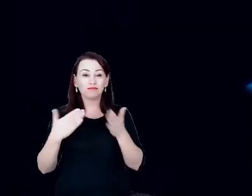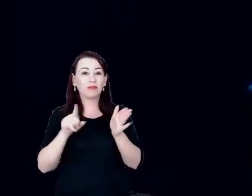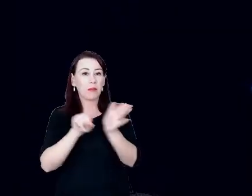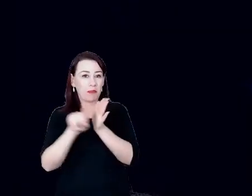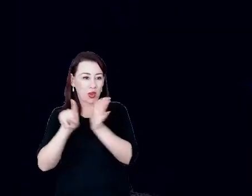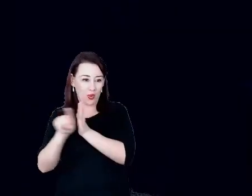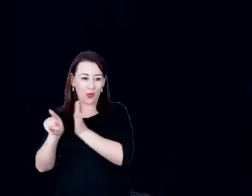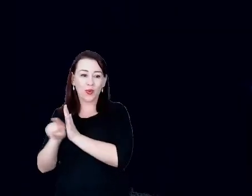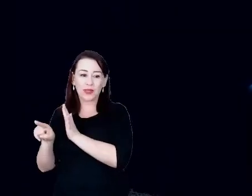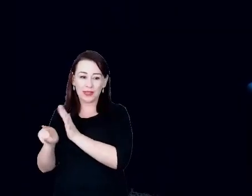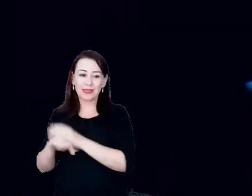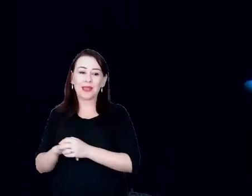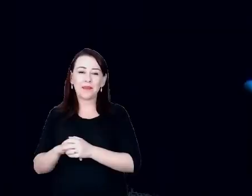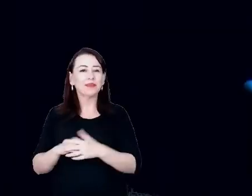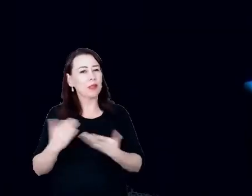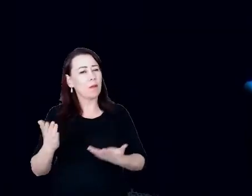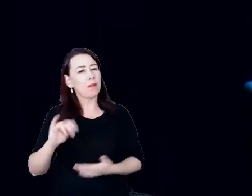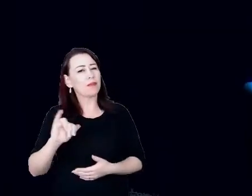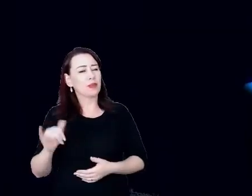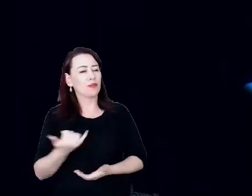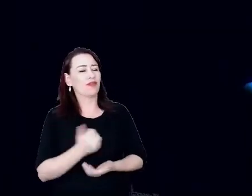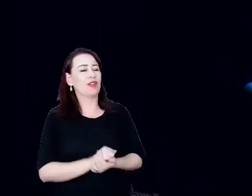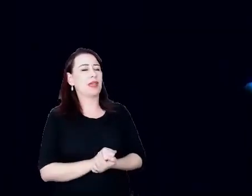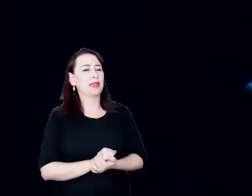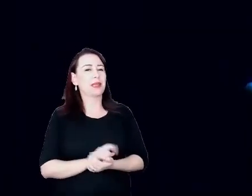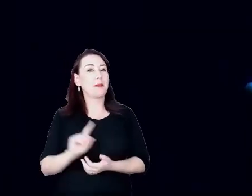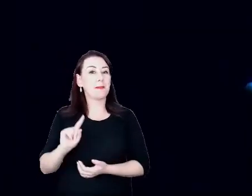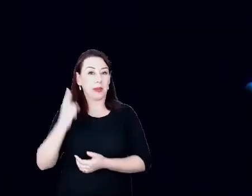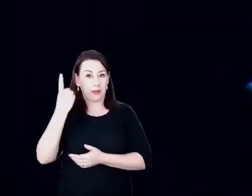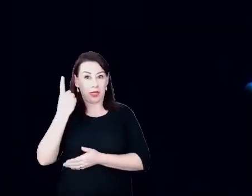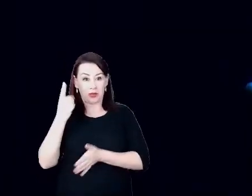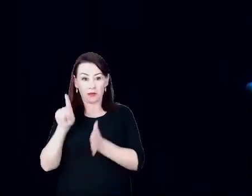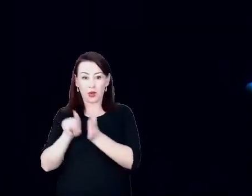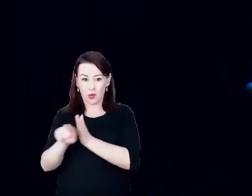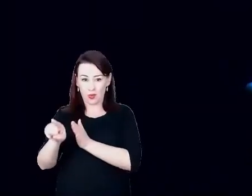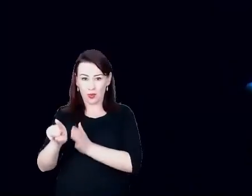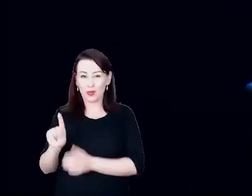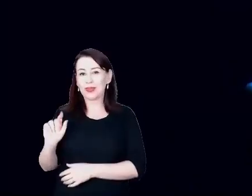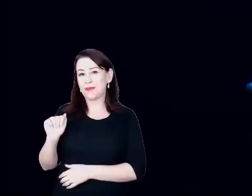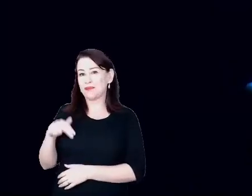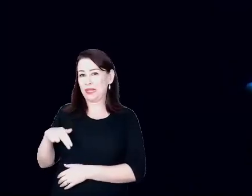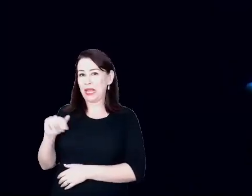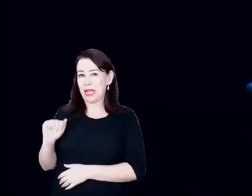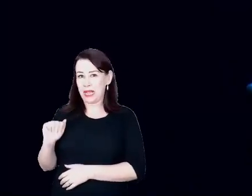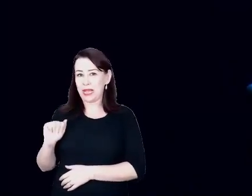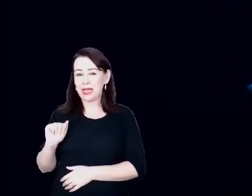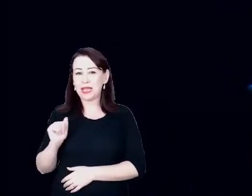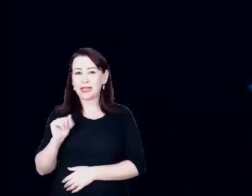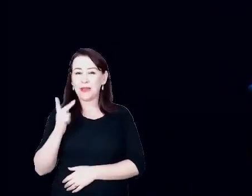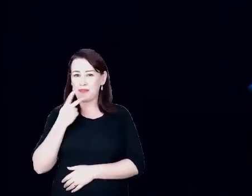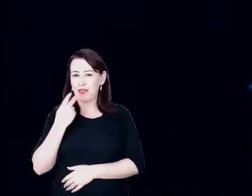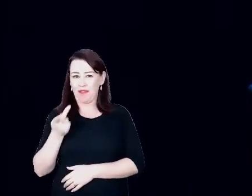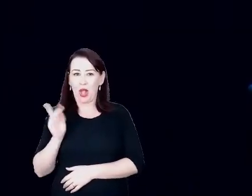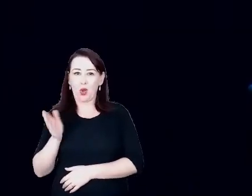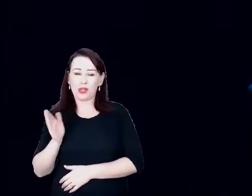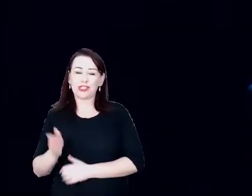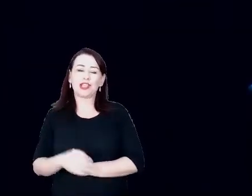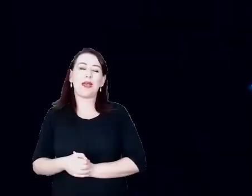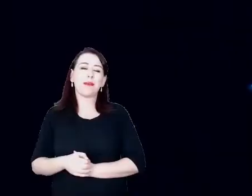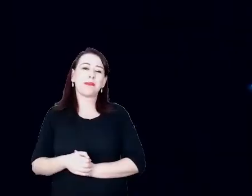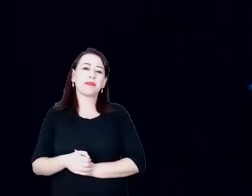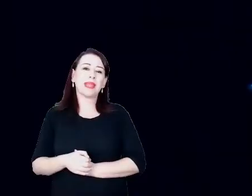plateia. Eu gostaria de começar com uma pergunta. A Ana comentou até na apresentação dela sobre